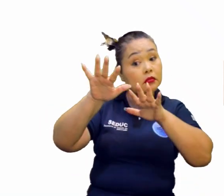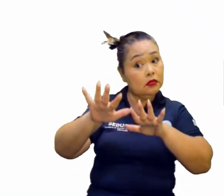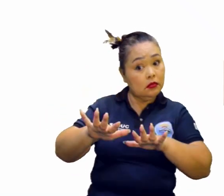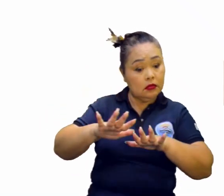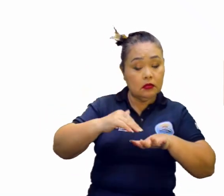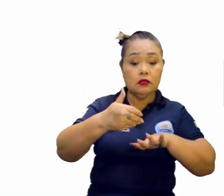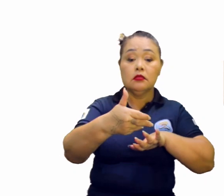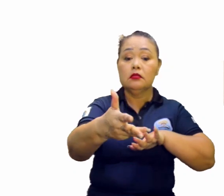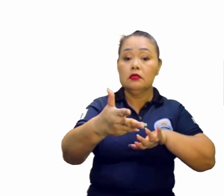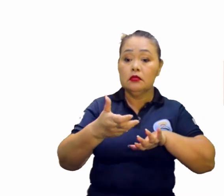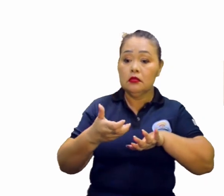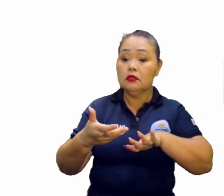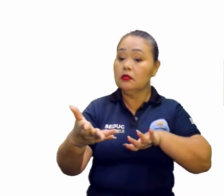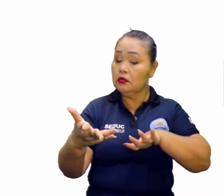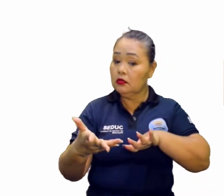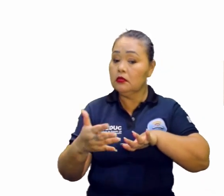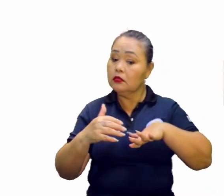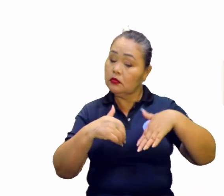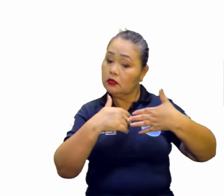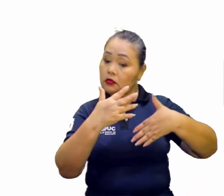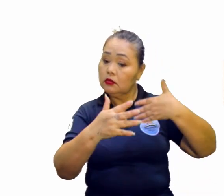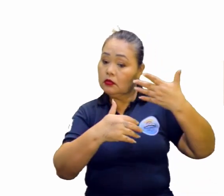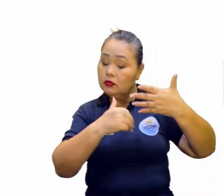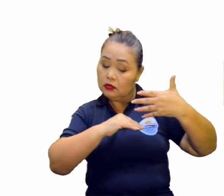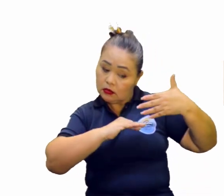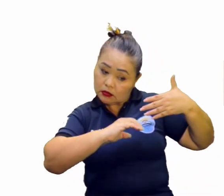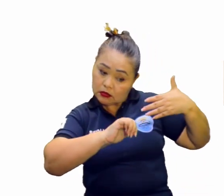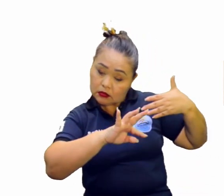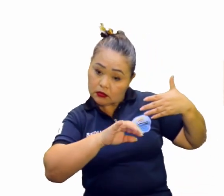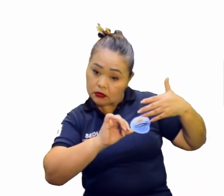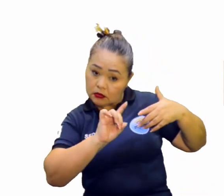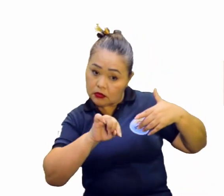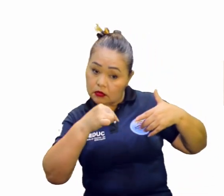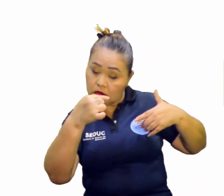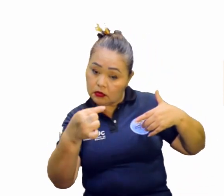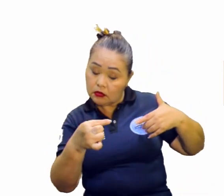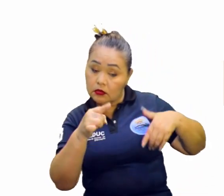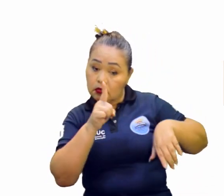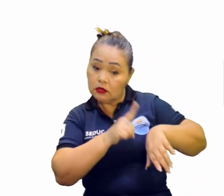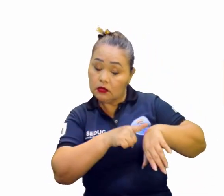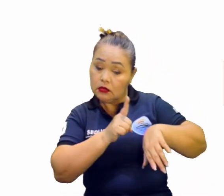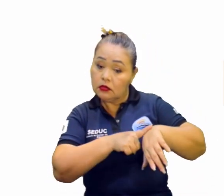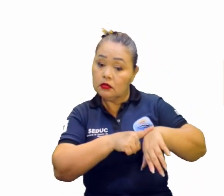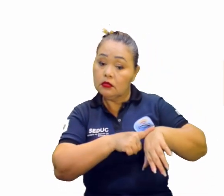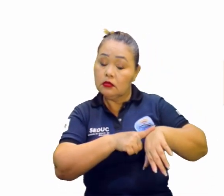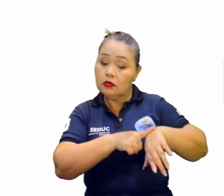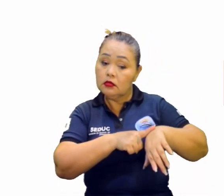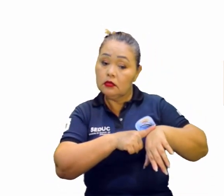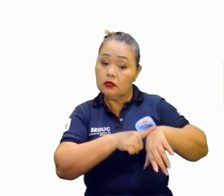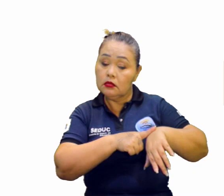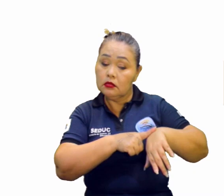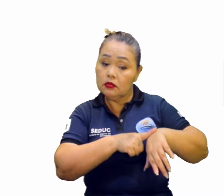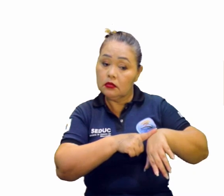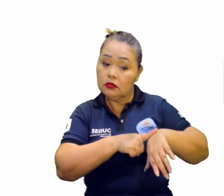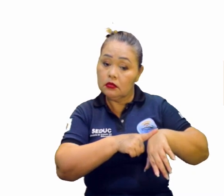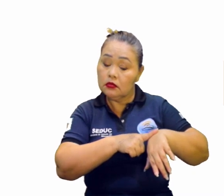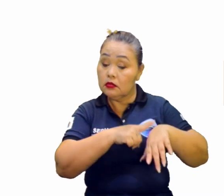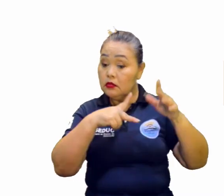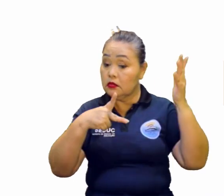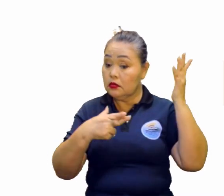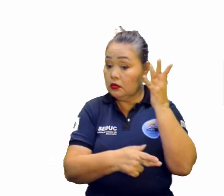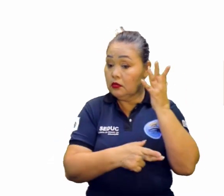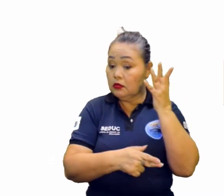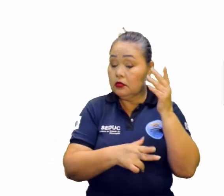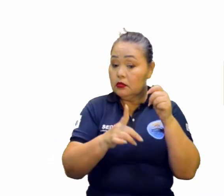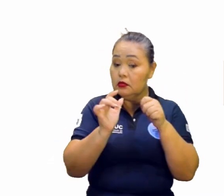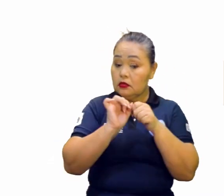né, vão se desenvolver sobre esse solo e vai chegar um determinado momento que eu vou simplesmente cortá-las e como se eu fosse